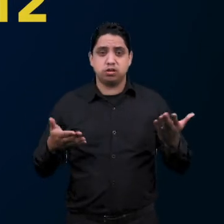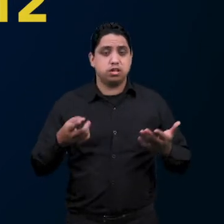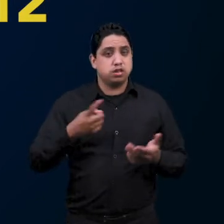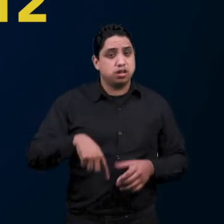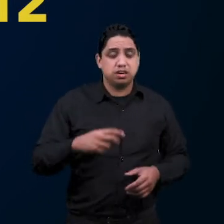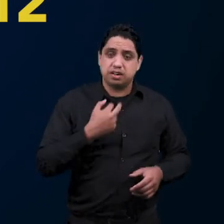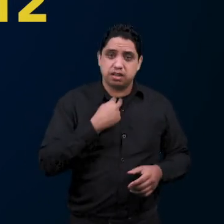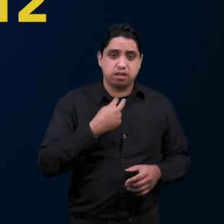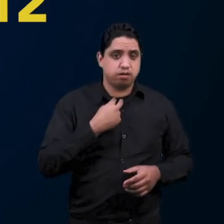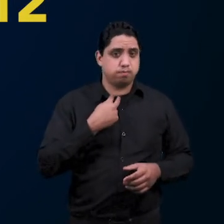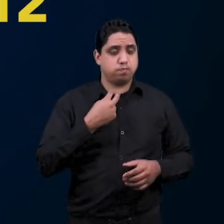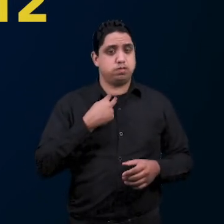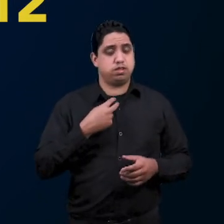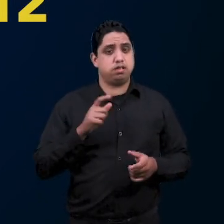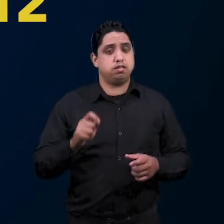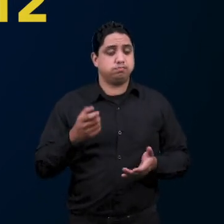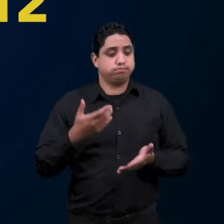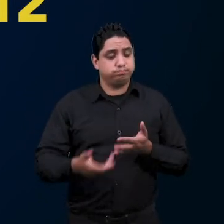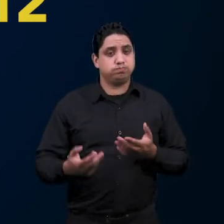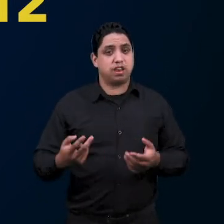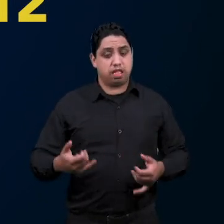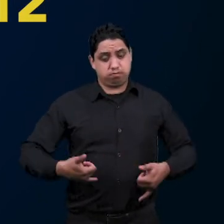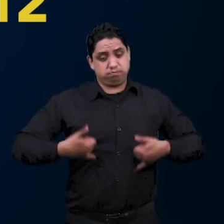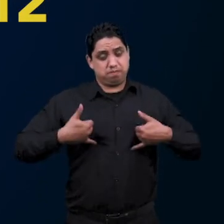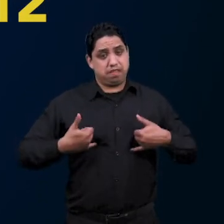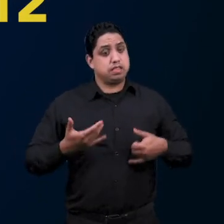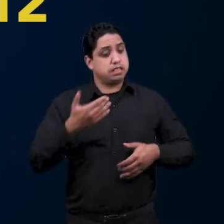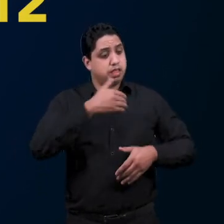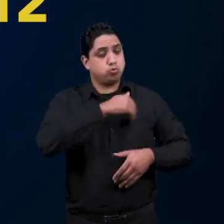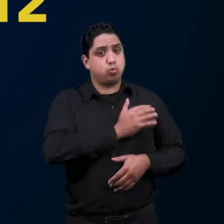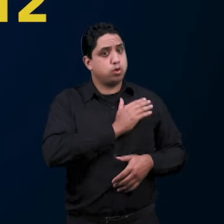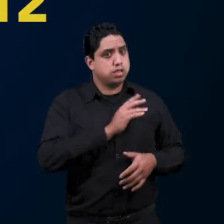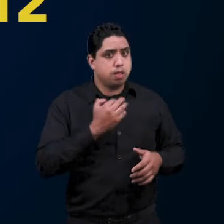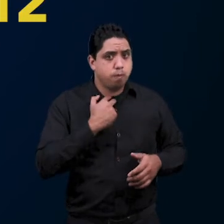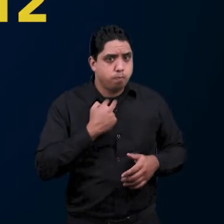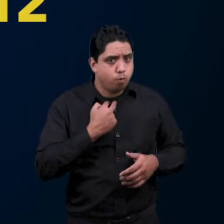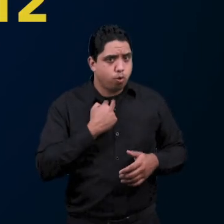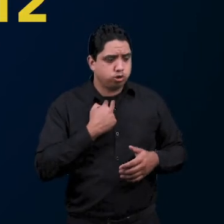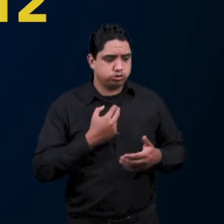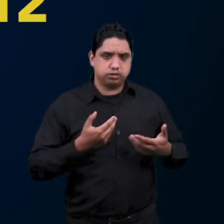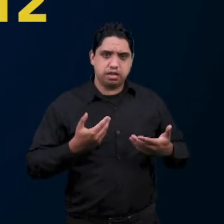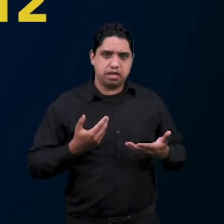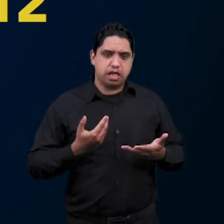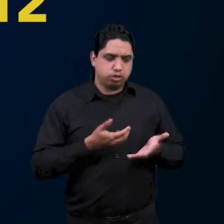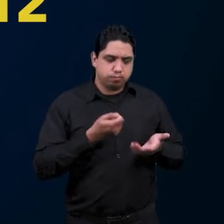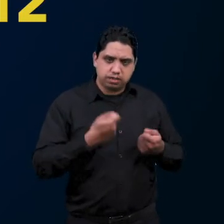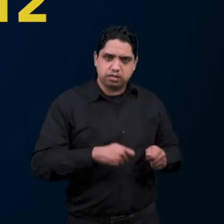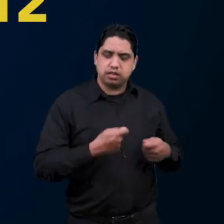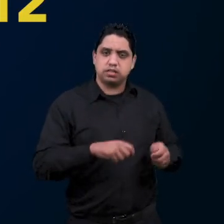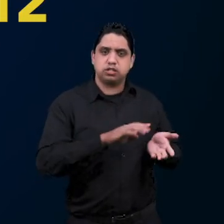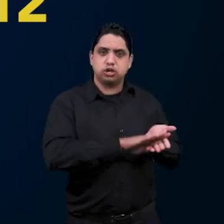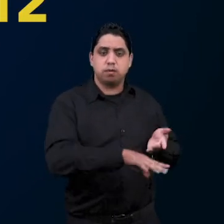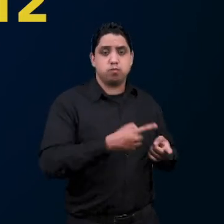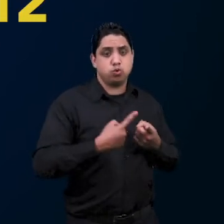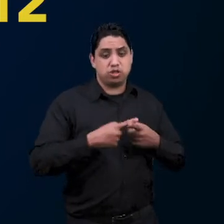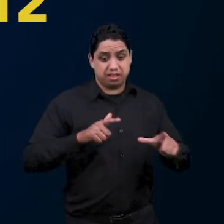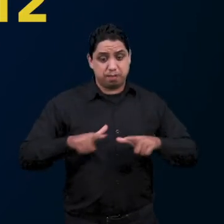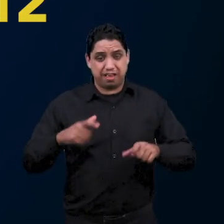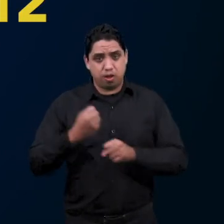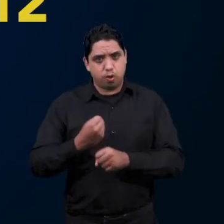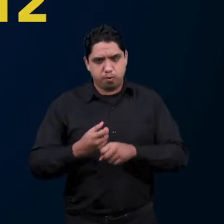deixar subir ao nosso coração a vaidade por exercer qualquer trabalho na casa do Senhor, porque o trabalho não é nosso, o trabalho é para